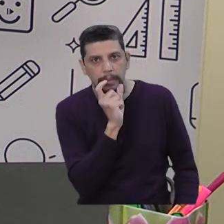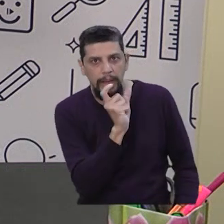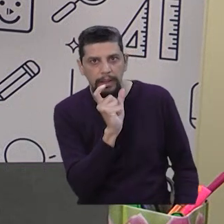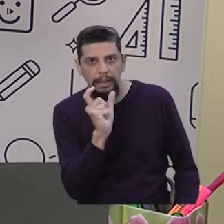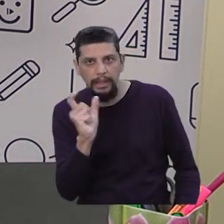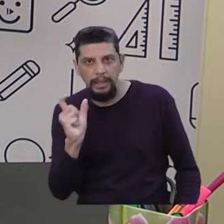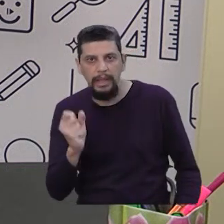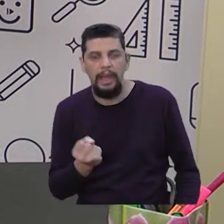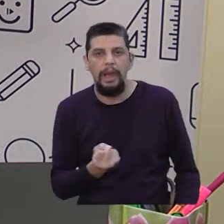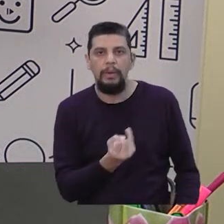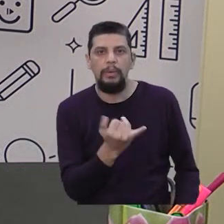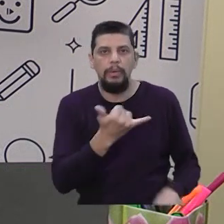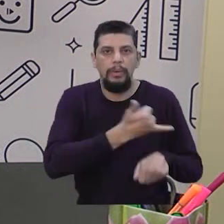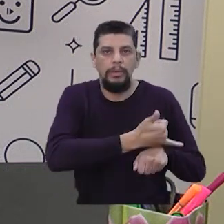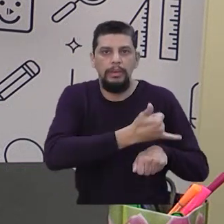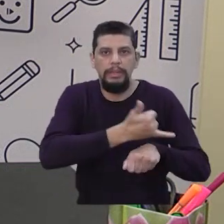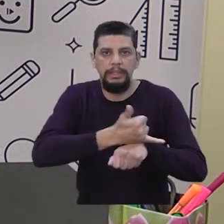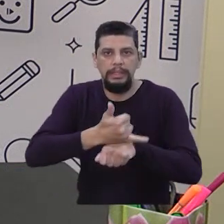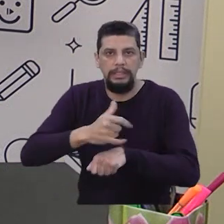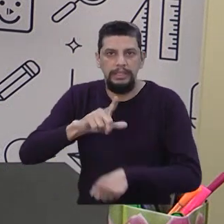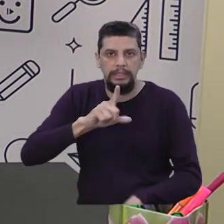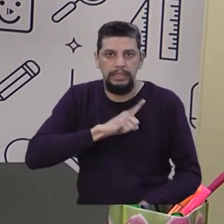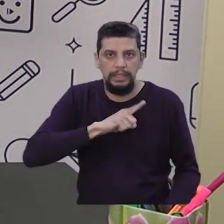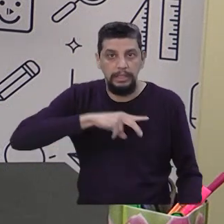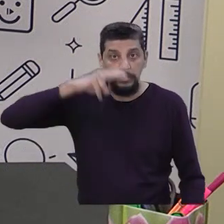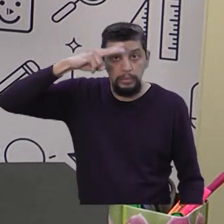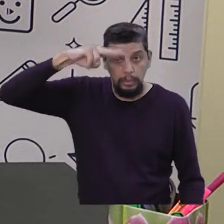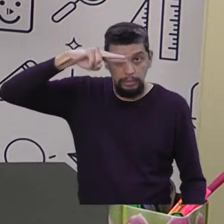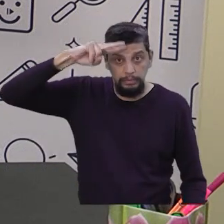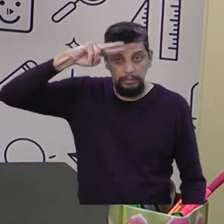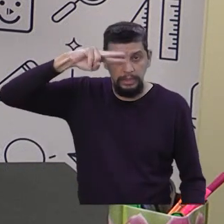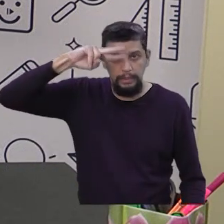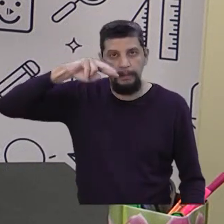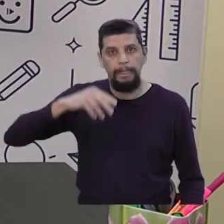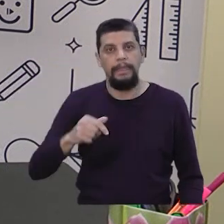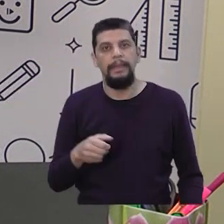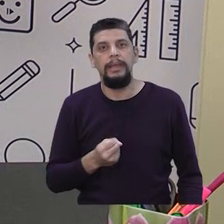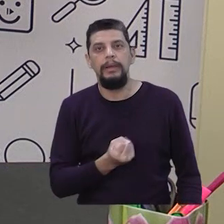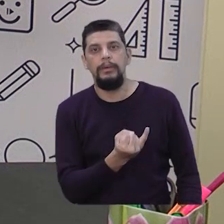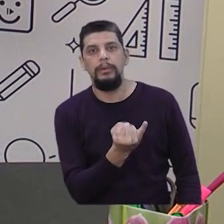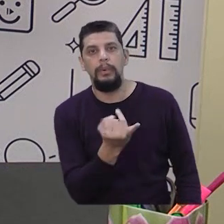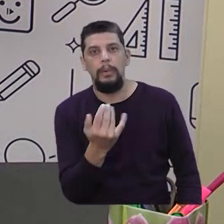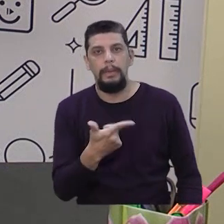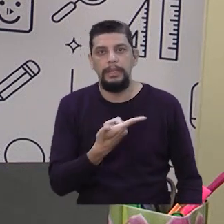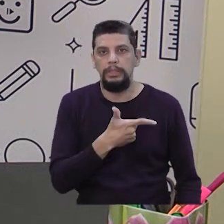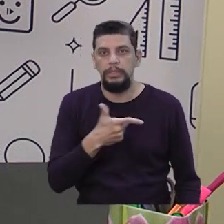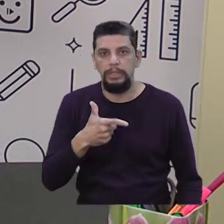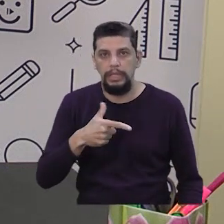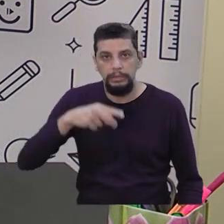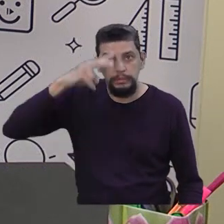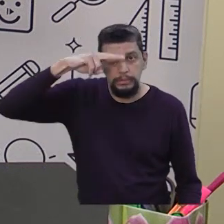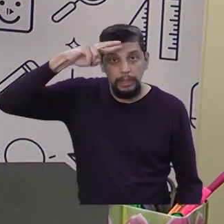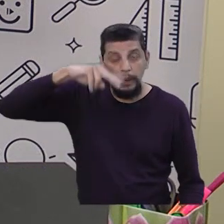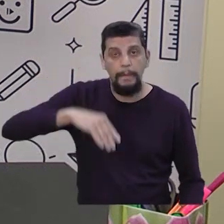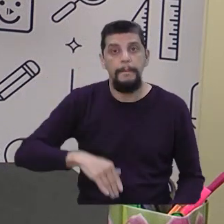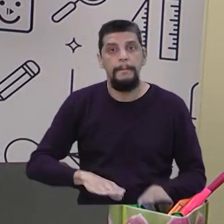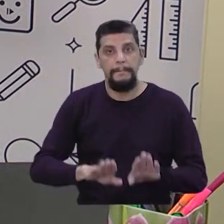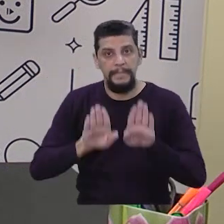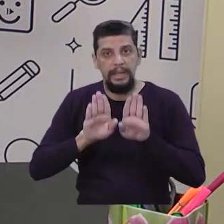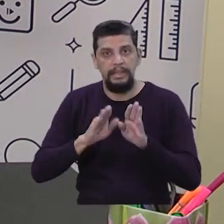palavras, de alguns objetos que apareceram ali na nossa história e algumas que não apareceram, mas